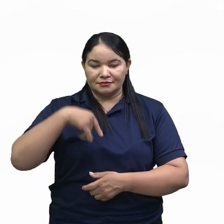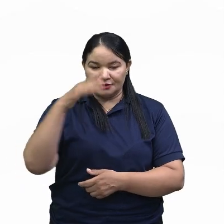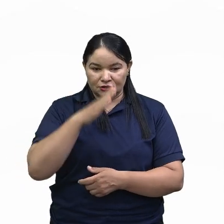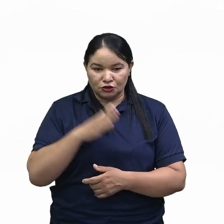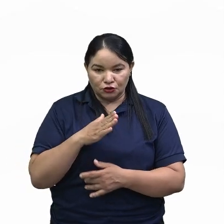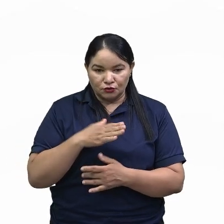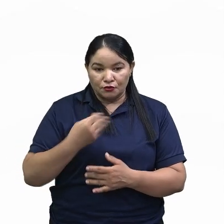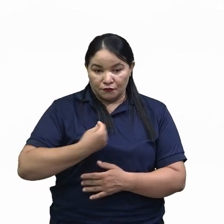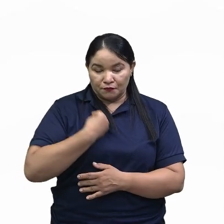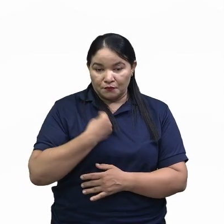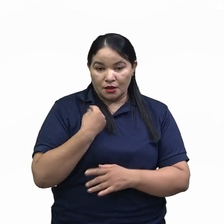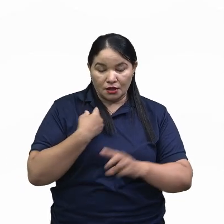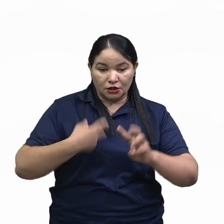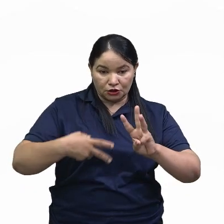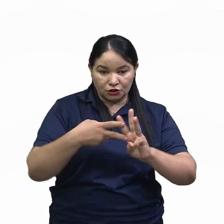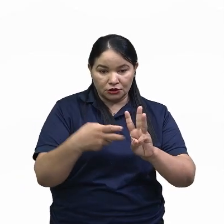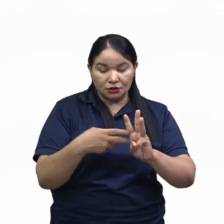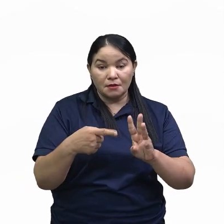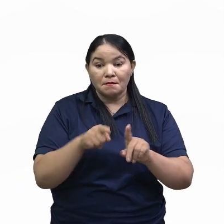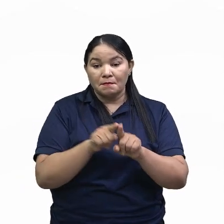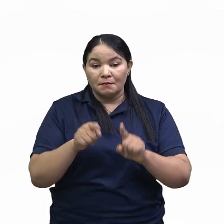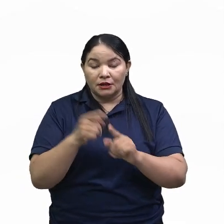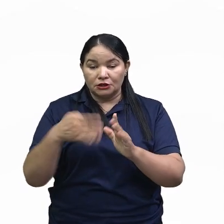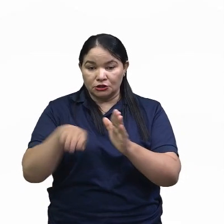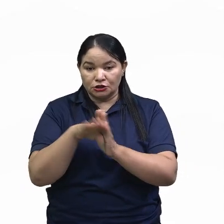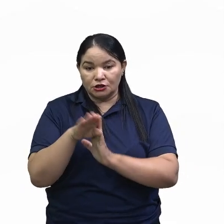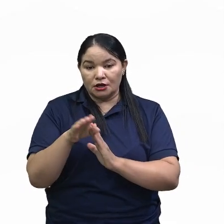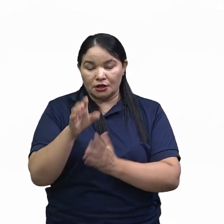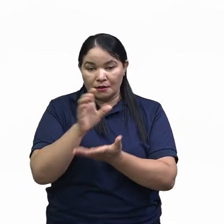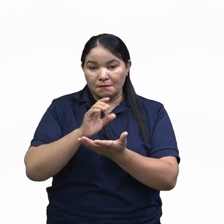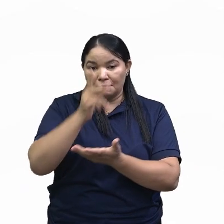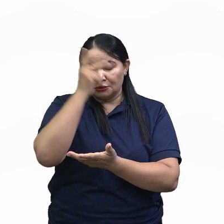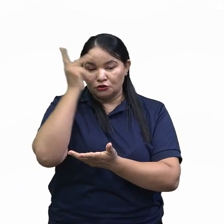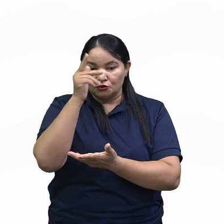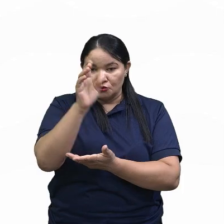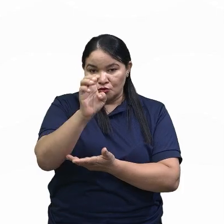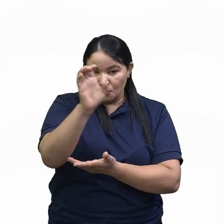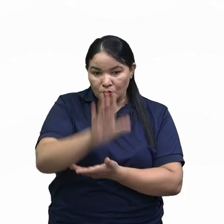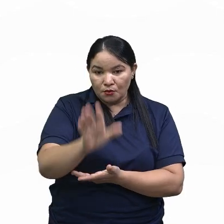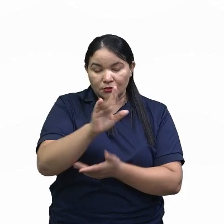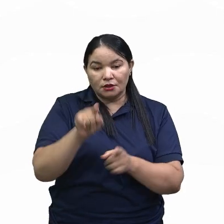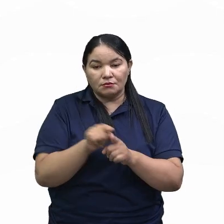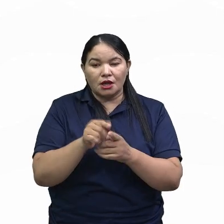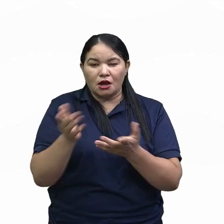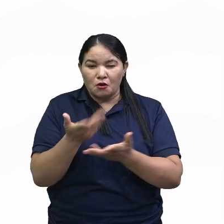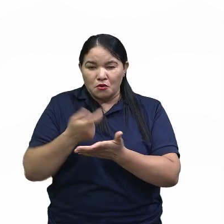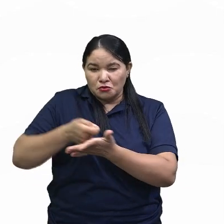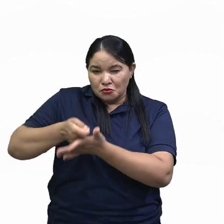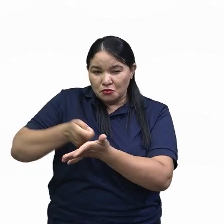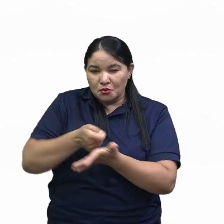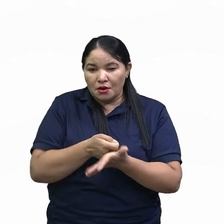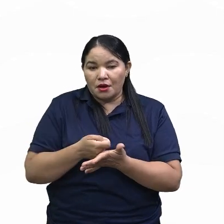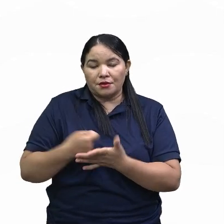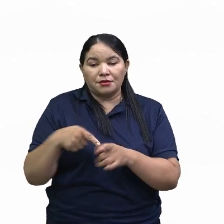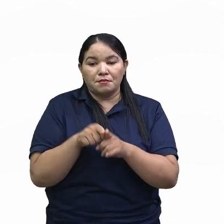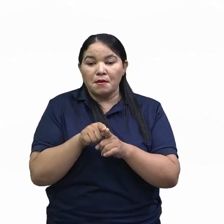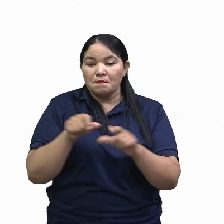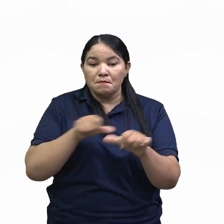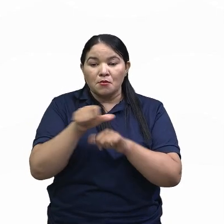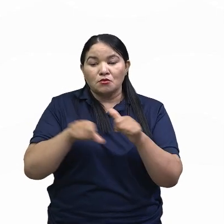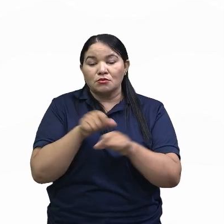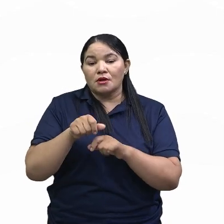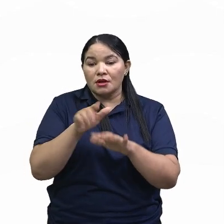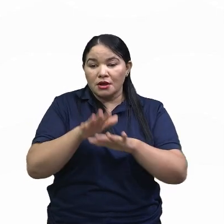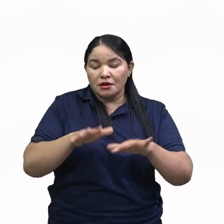colonizador europeu, que vai subjugar esses povos, mudar a forma como